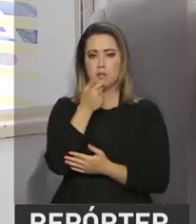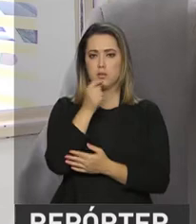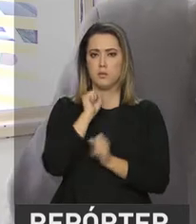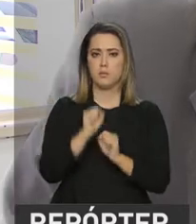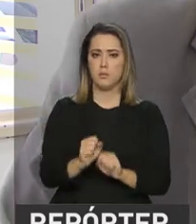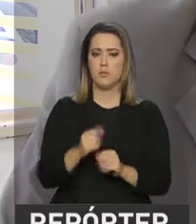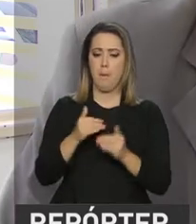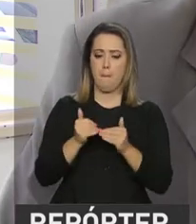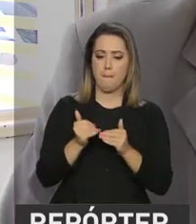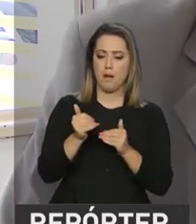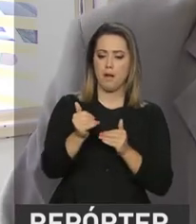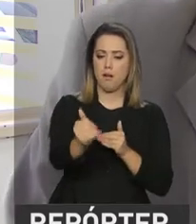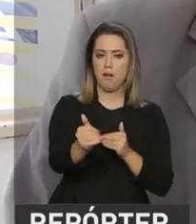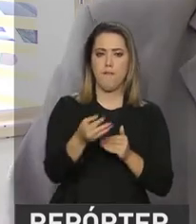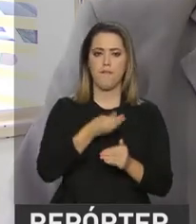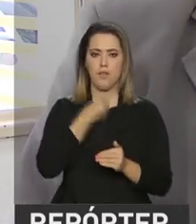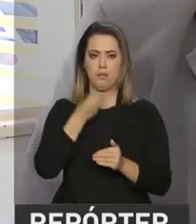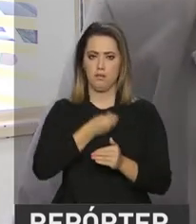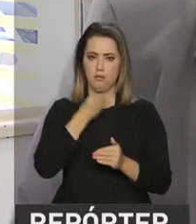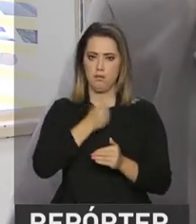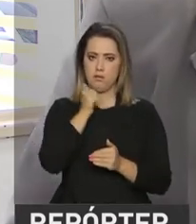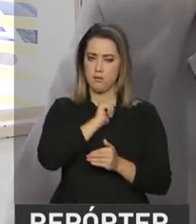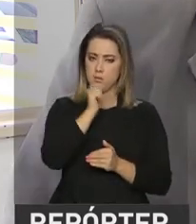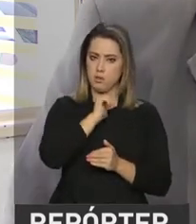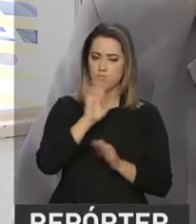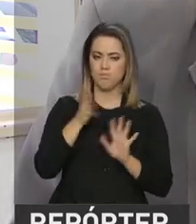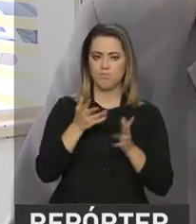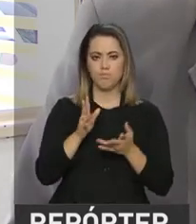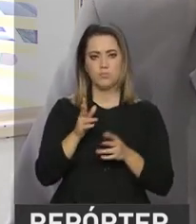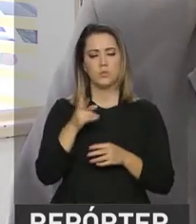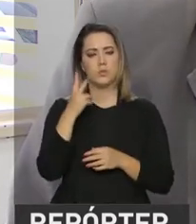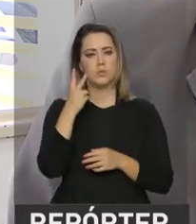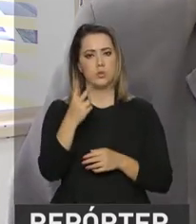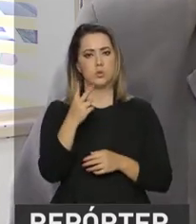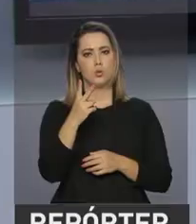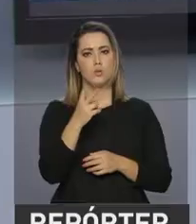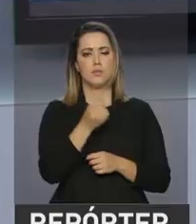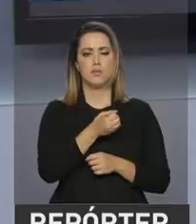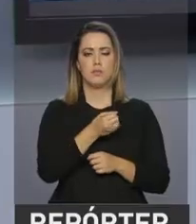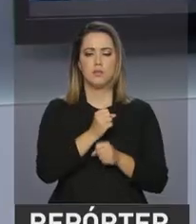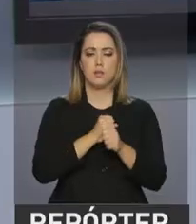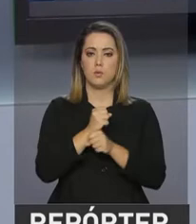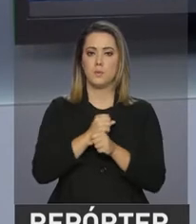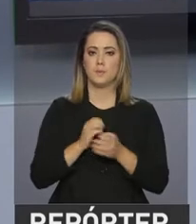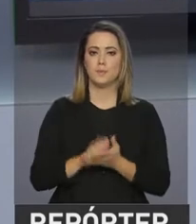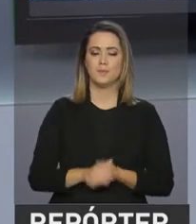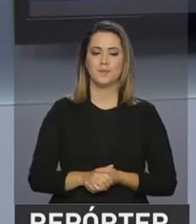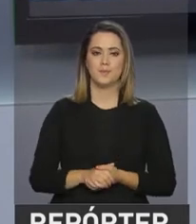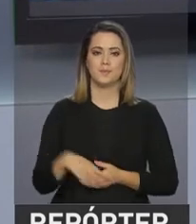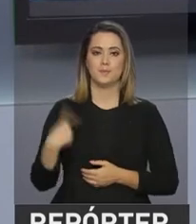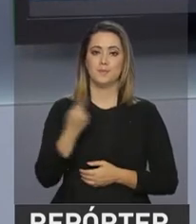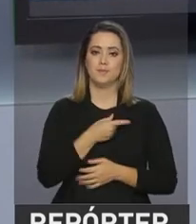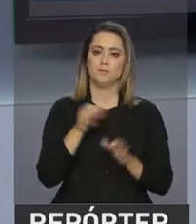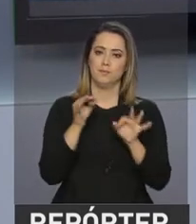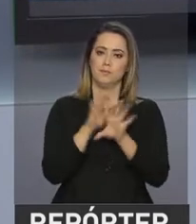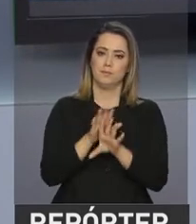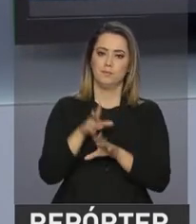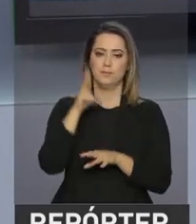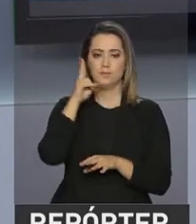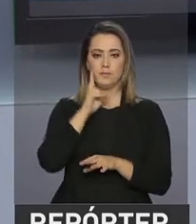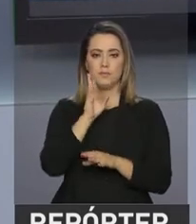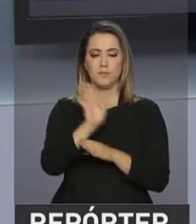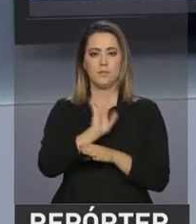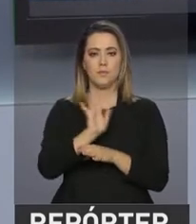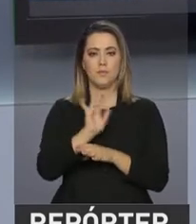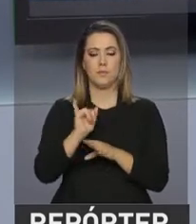consegue estender a sobrevida média dessas mulheres para em torno aí de 2 anos. O Repórter NBR fica por aqui.